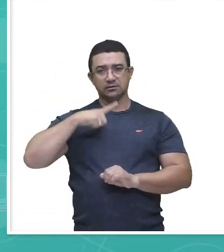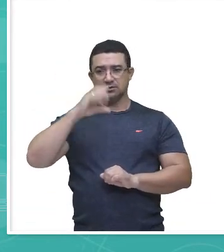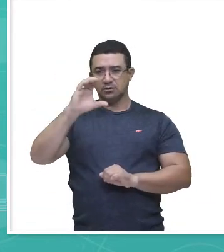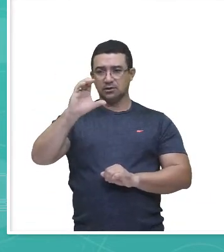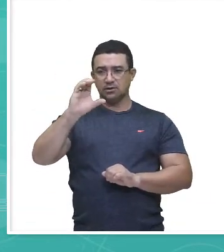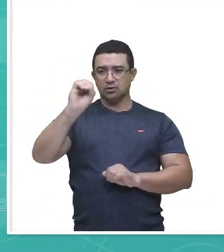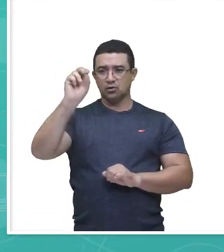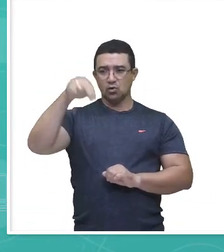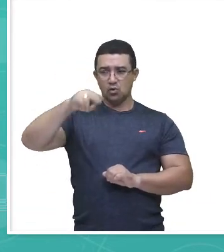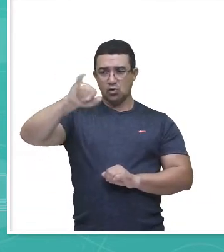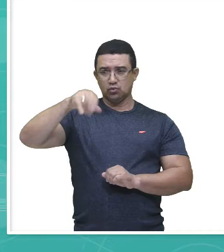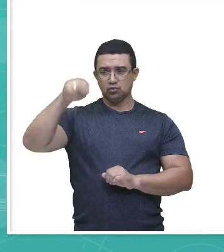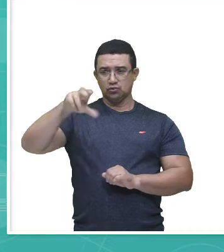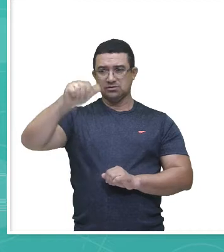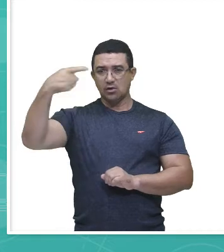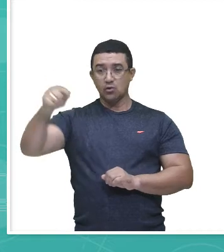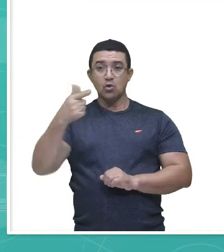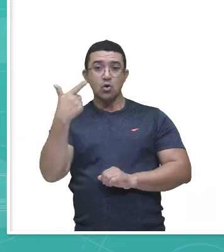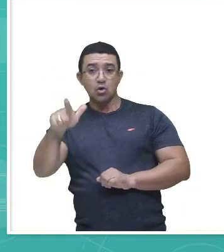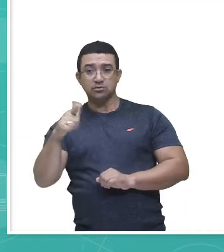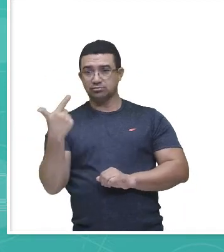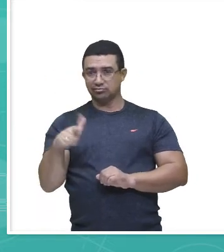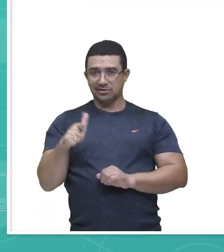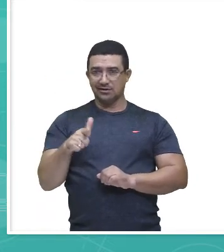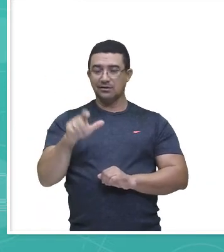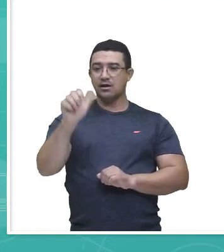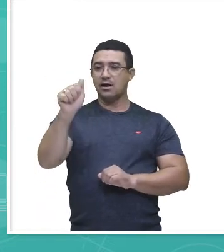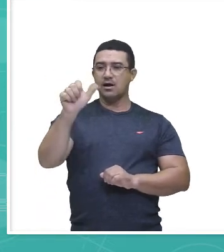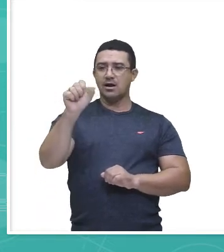é assindética.